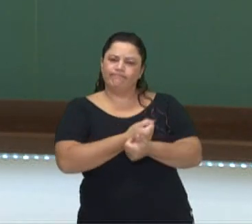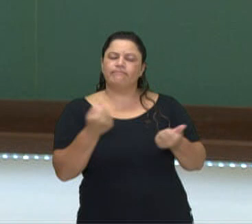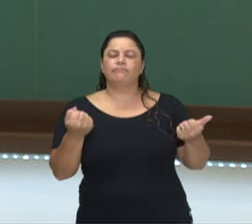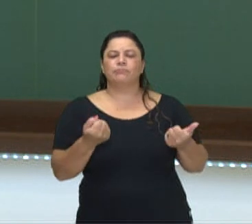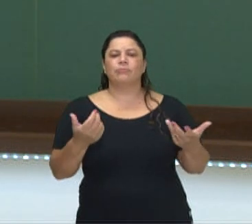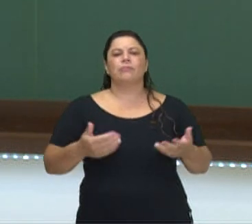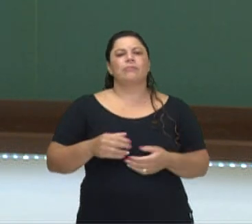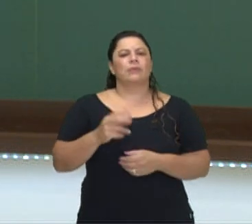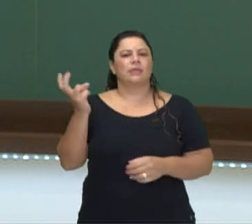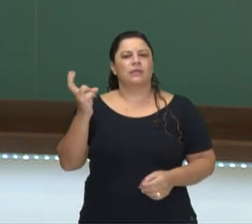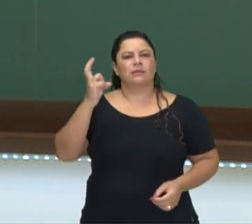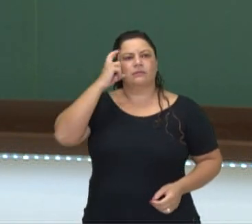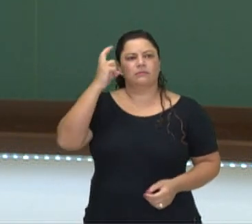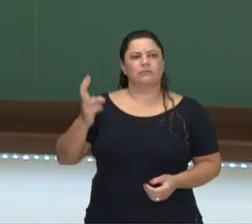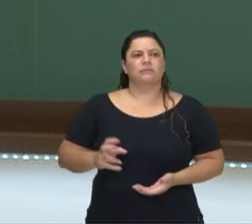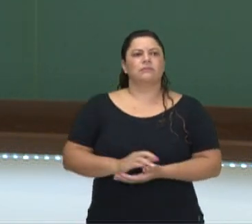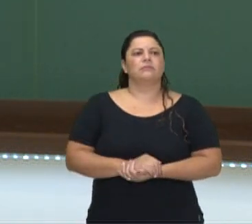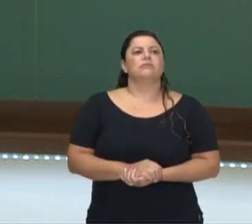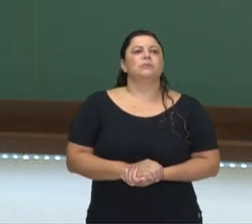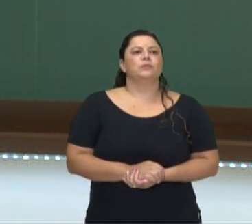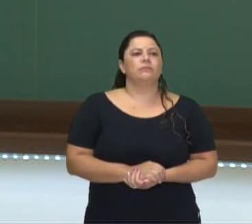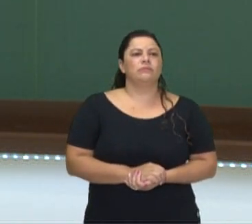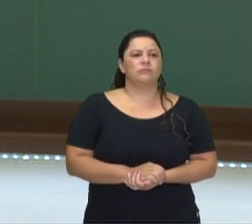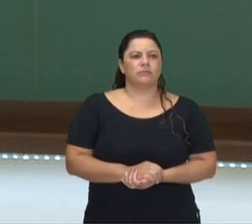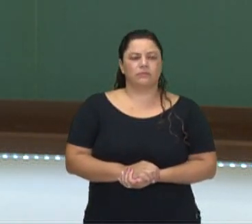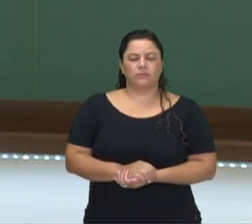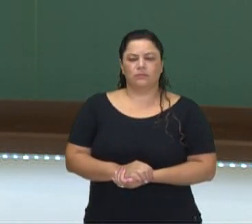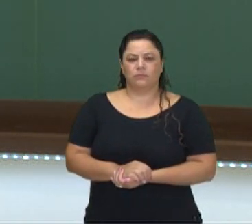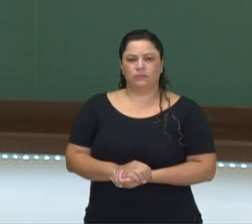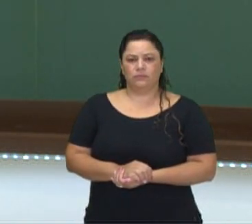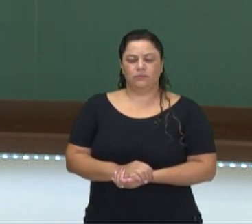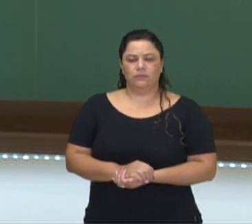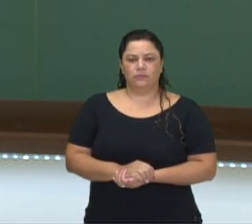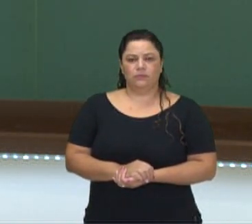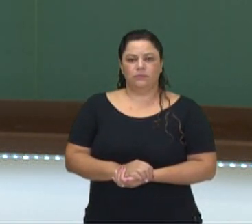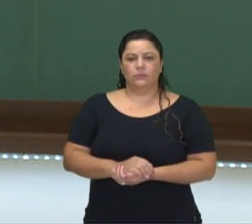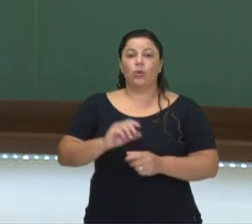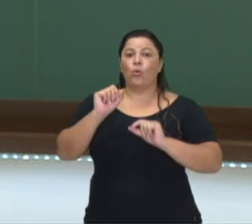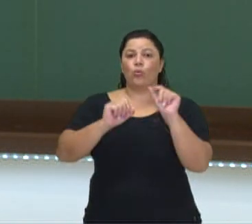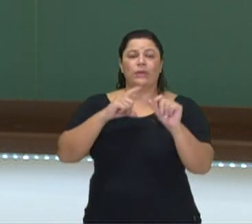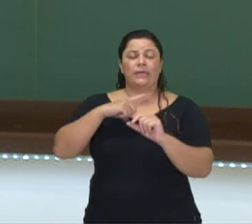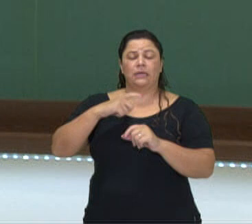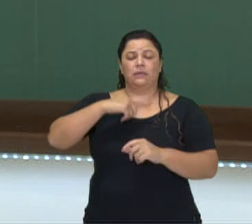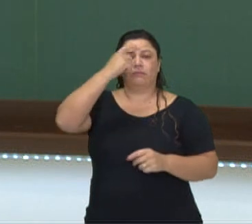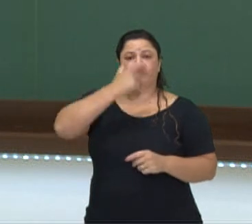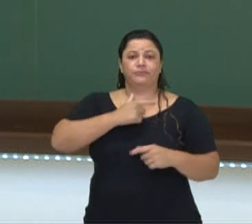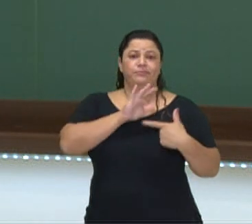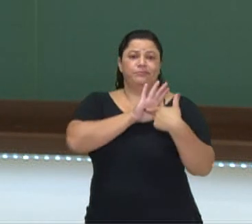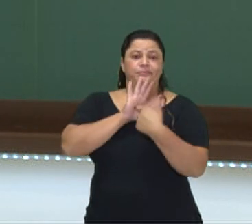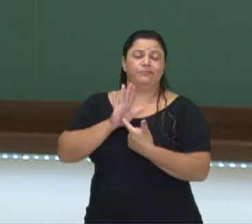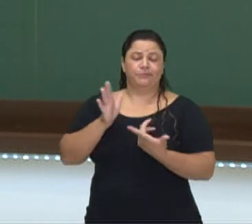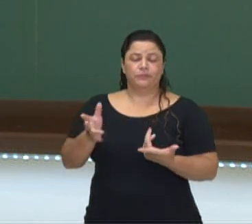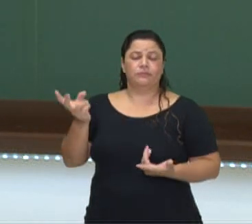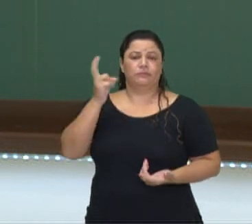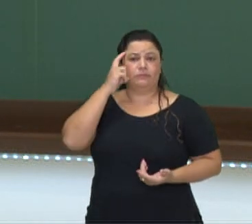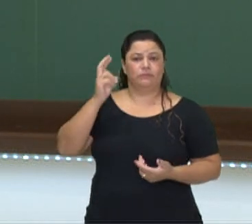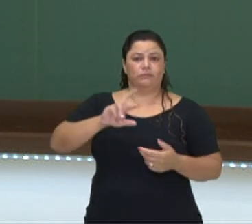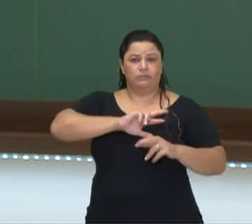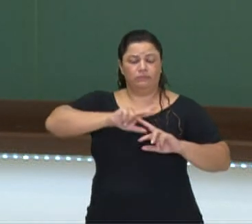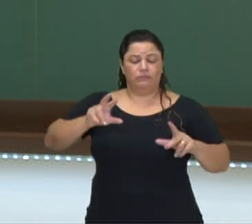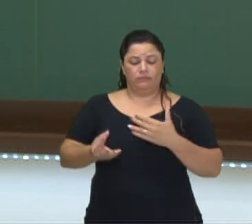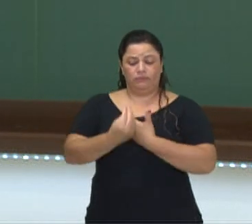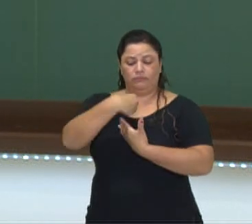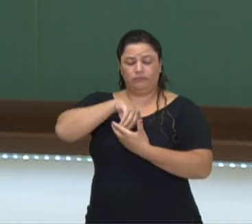de cultura, né? E o que nós demonstramos nessa identidade cultural? Aspectos culturais presentes em